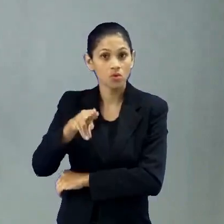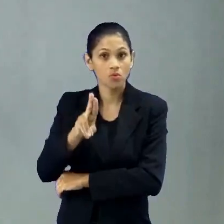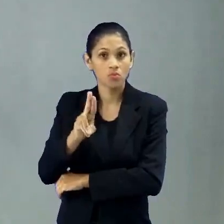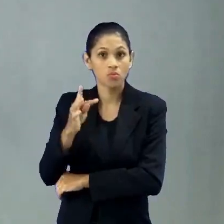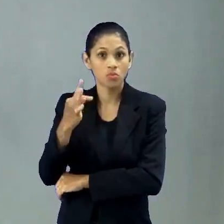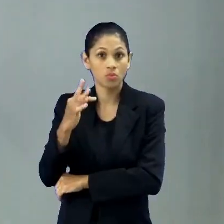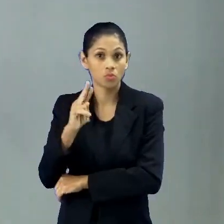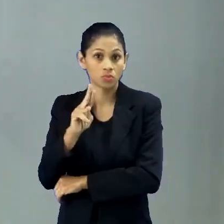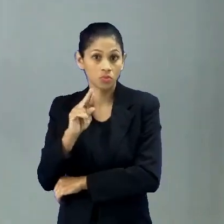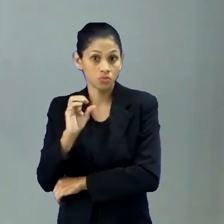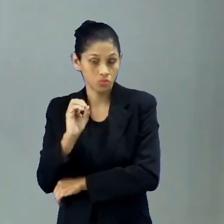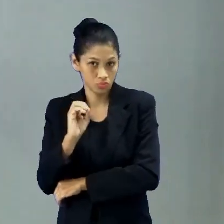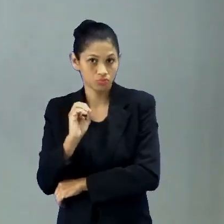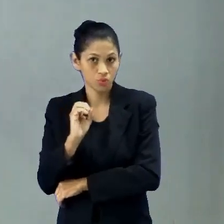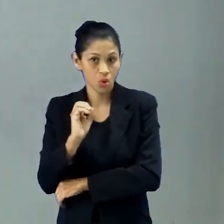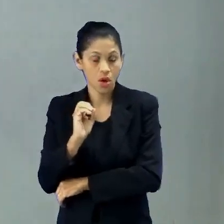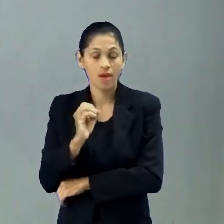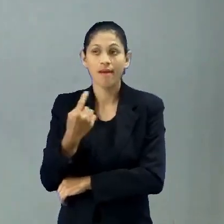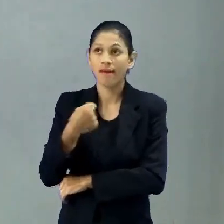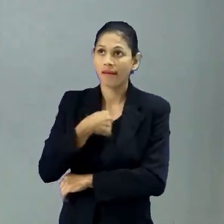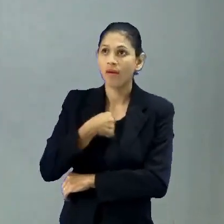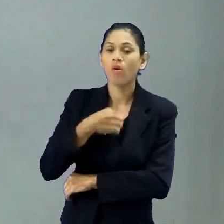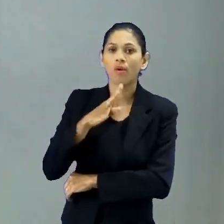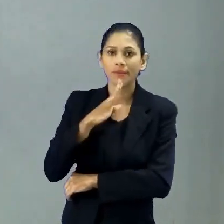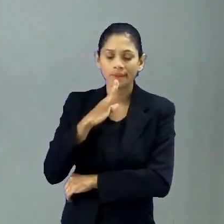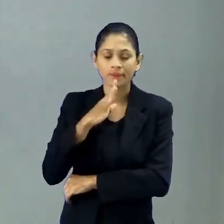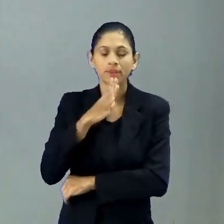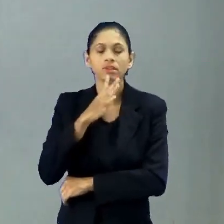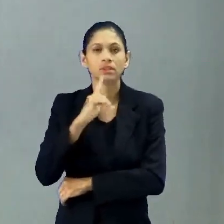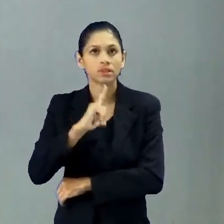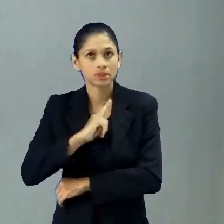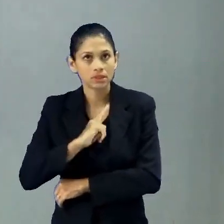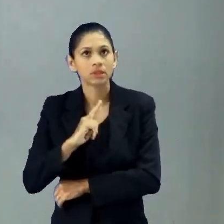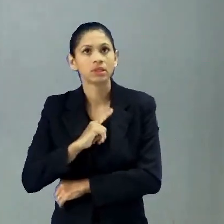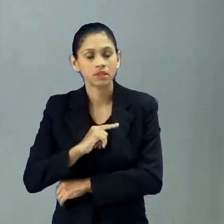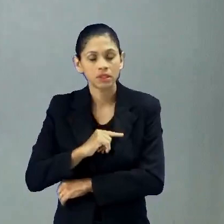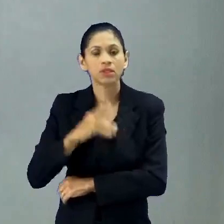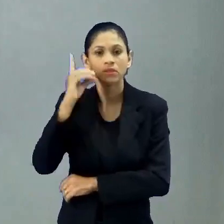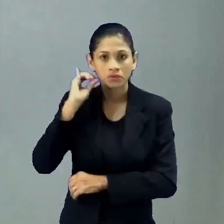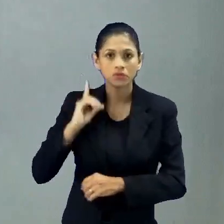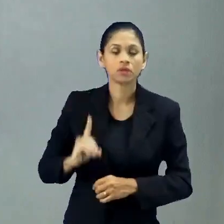tenho direito, mas eu também preciso reconhecer